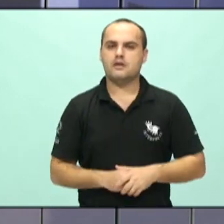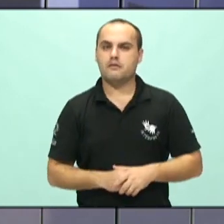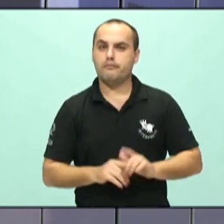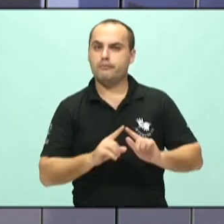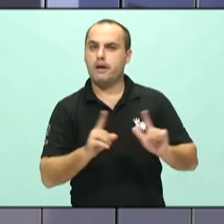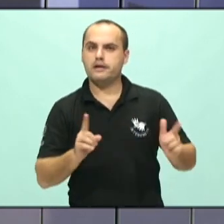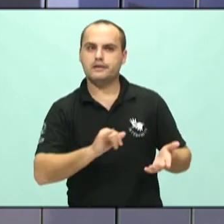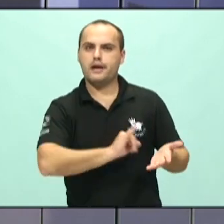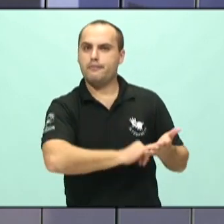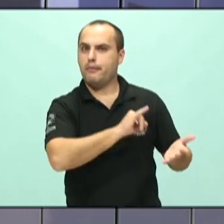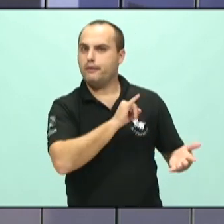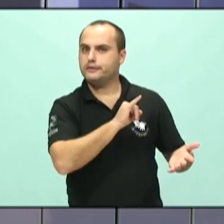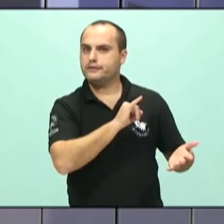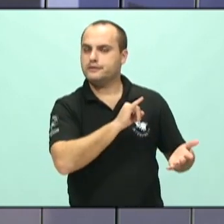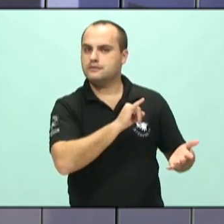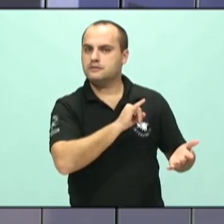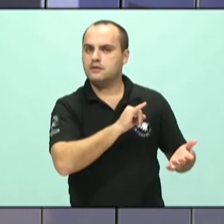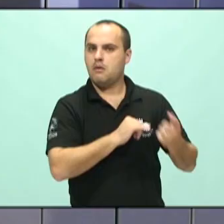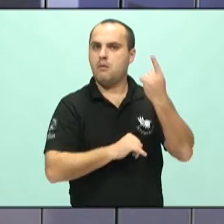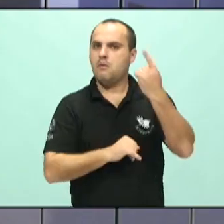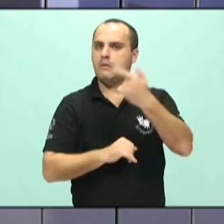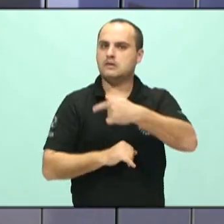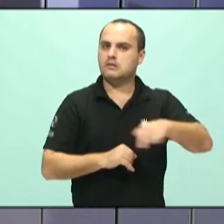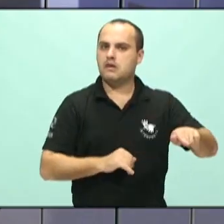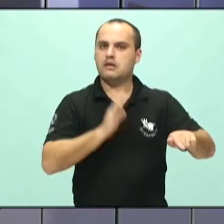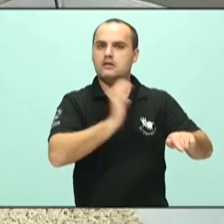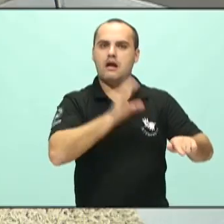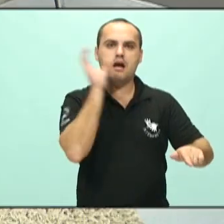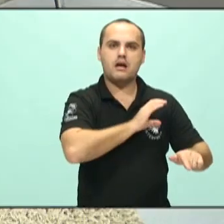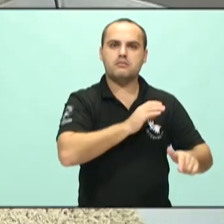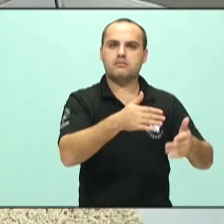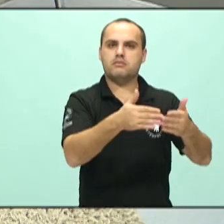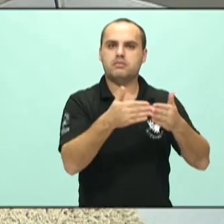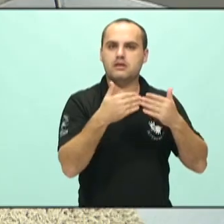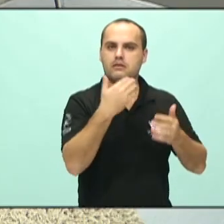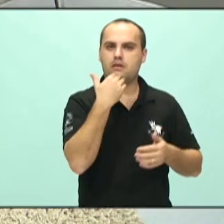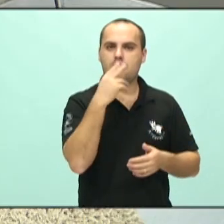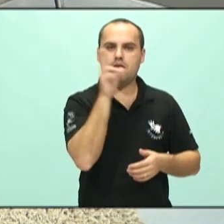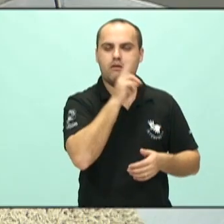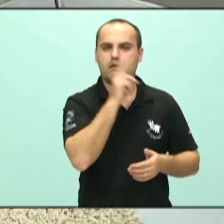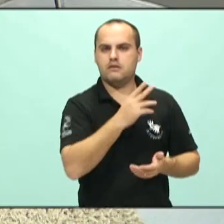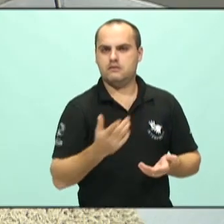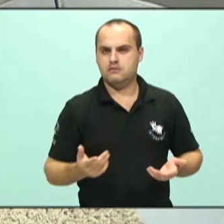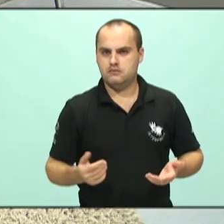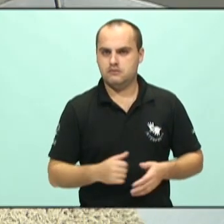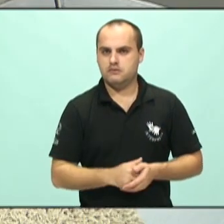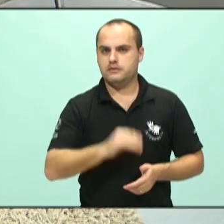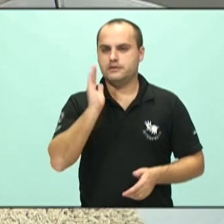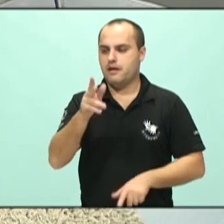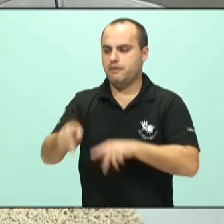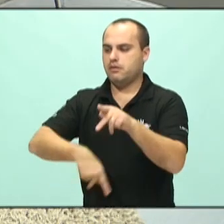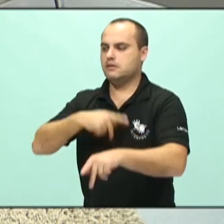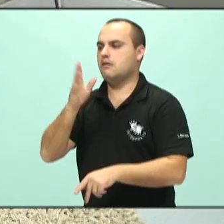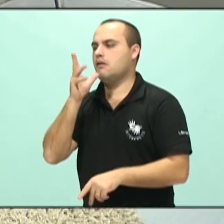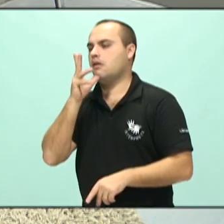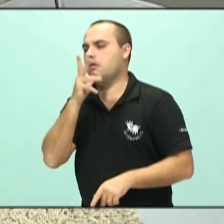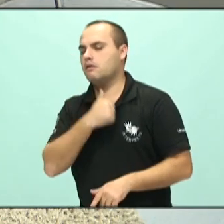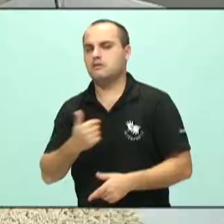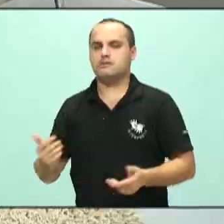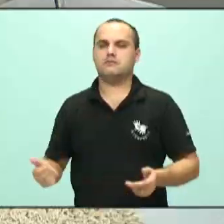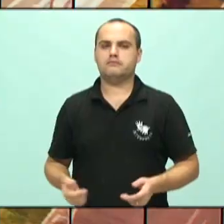para aumentar imposto, vem numa semana e é aprovada na outra com pedido de urgência. Entendeu? Agora quando é para o povo, aí é